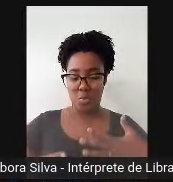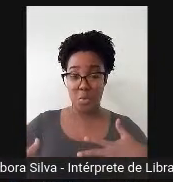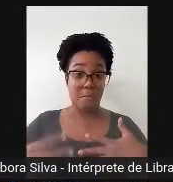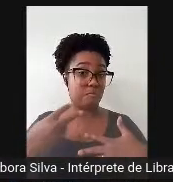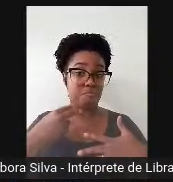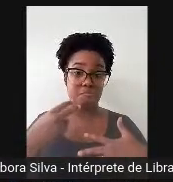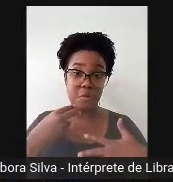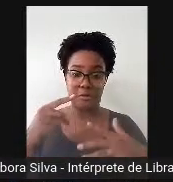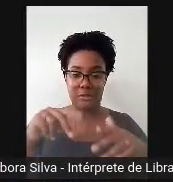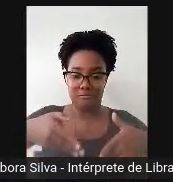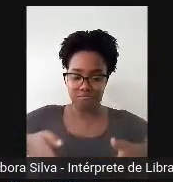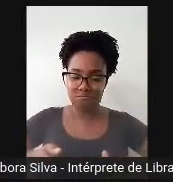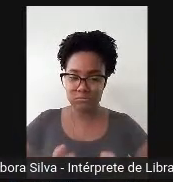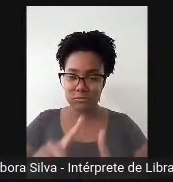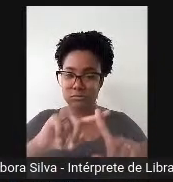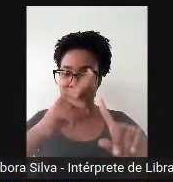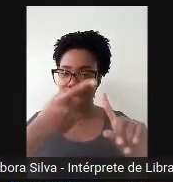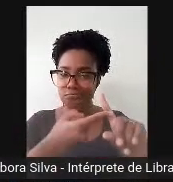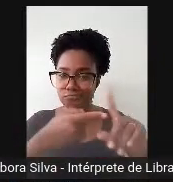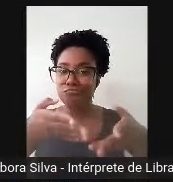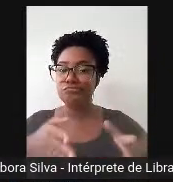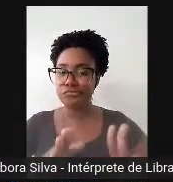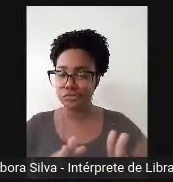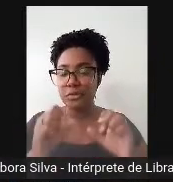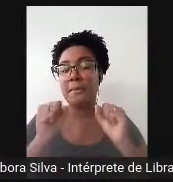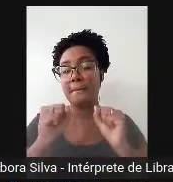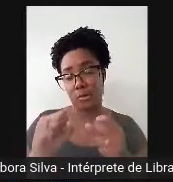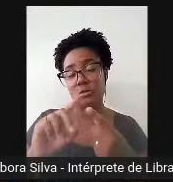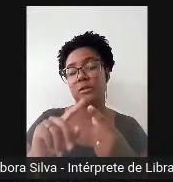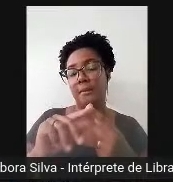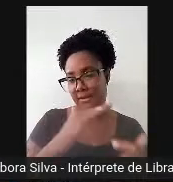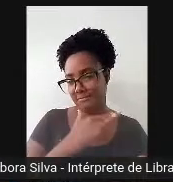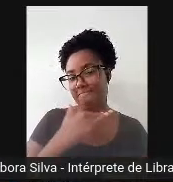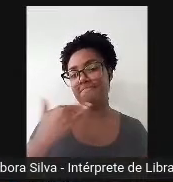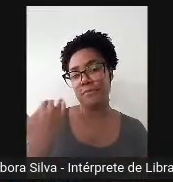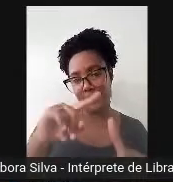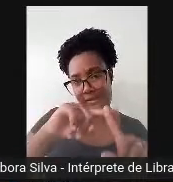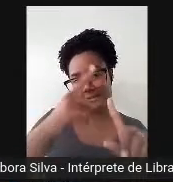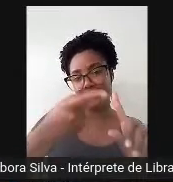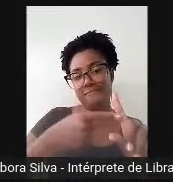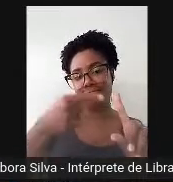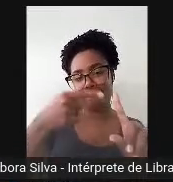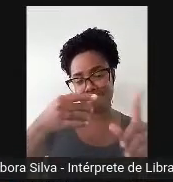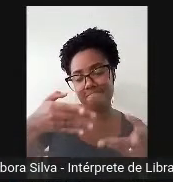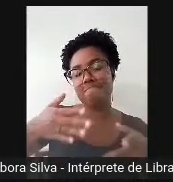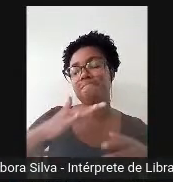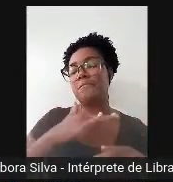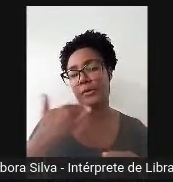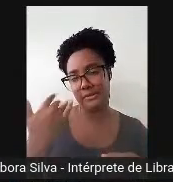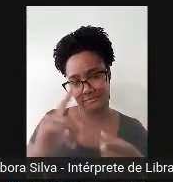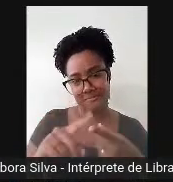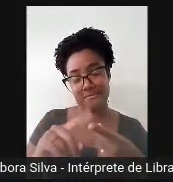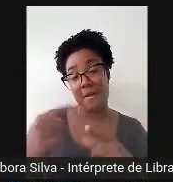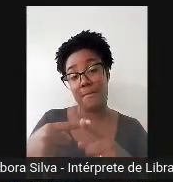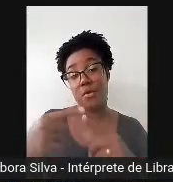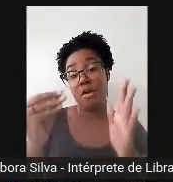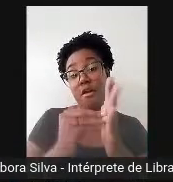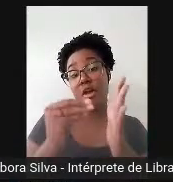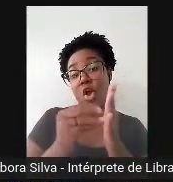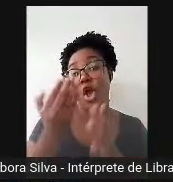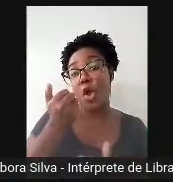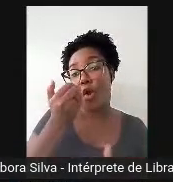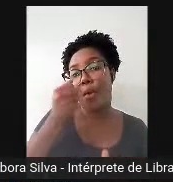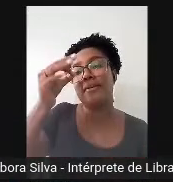E ela pode ter um risco de morte muito maior do materna durante a gravidez. E as crianças que nascem dessas mães vão